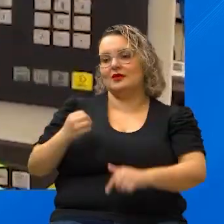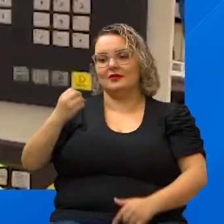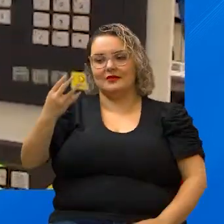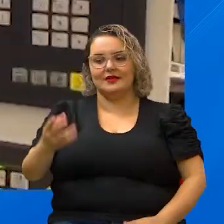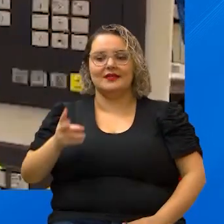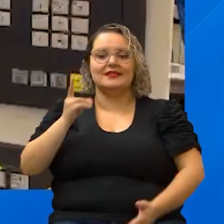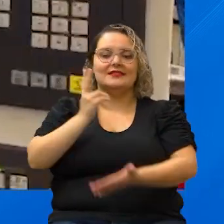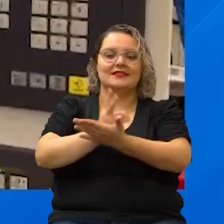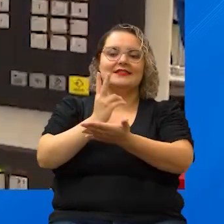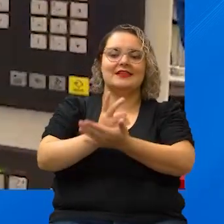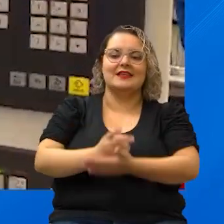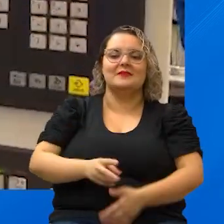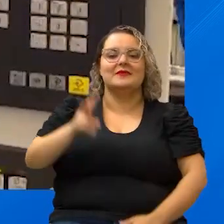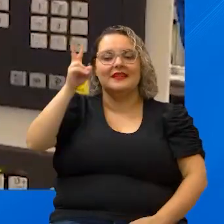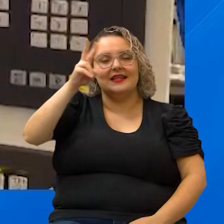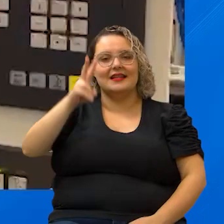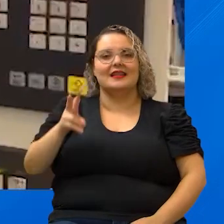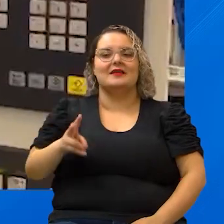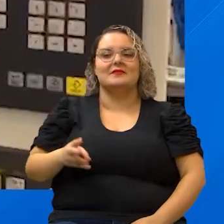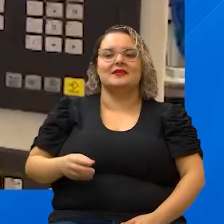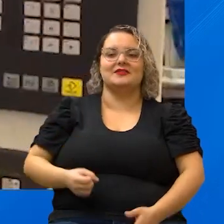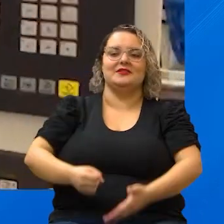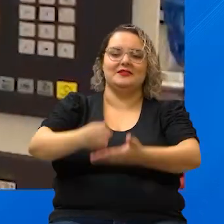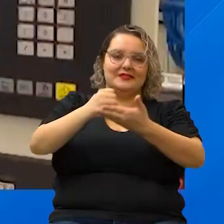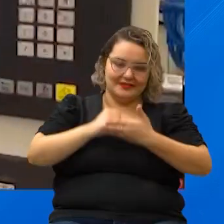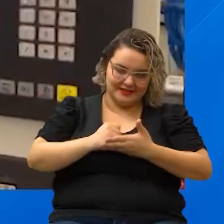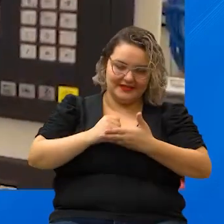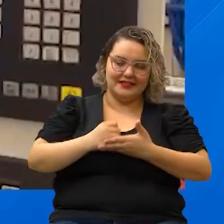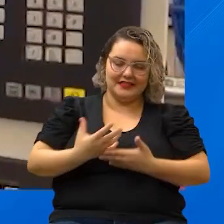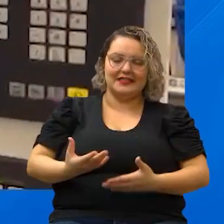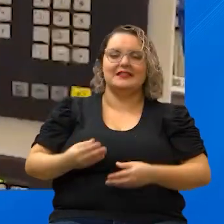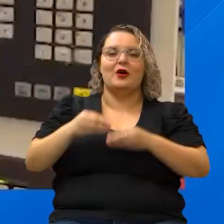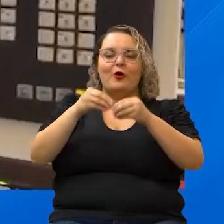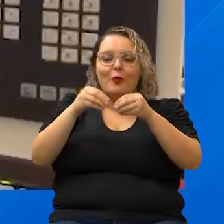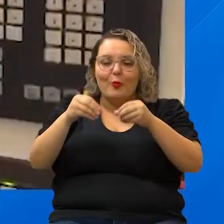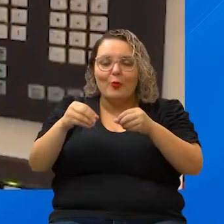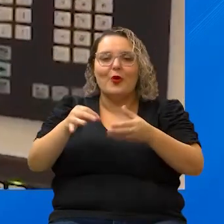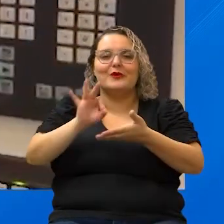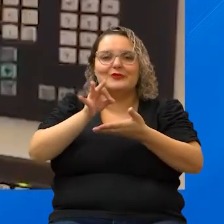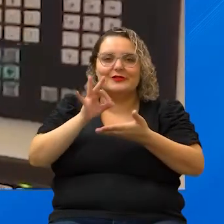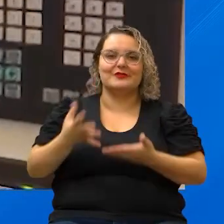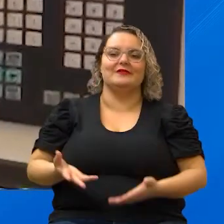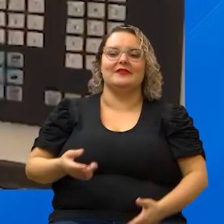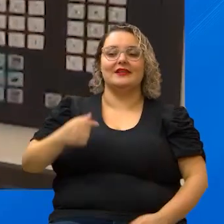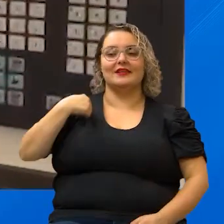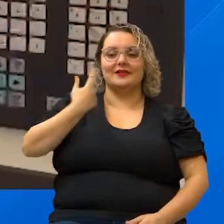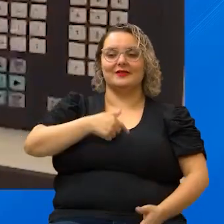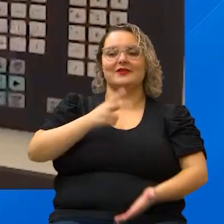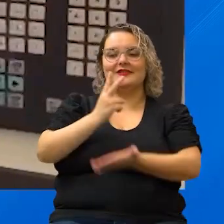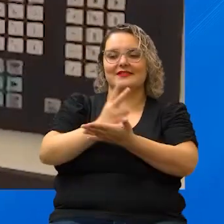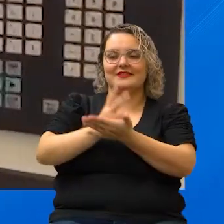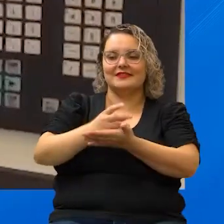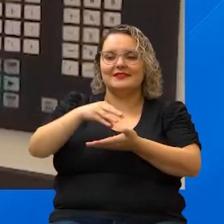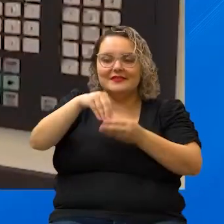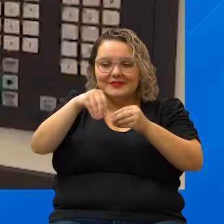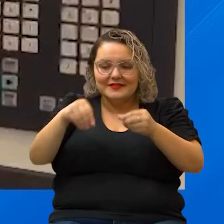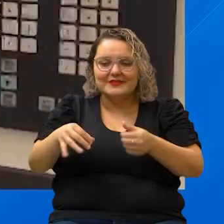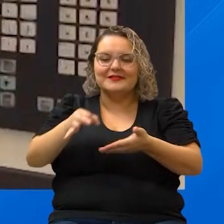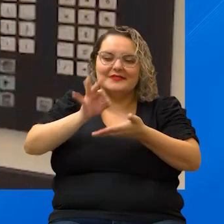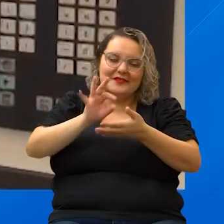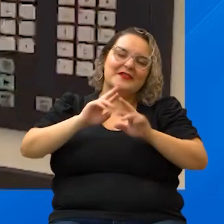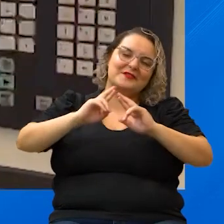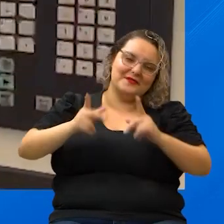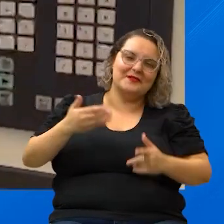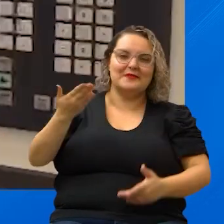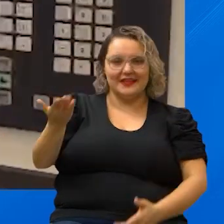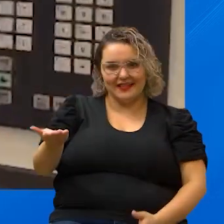sempre se lembra de trazer um pote de café diferente para mim e para minha família. E nós sempre lembramos de trazer um café diferente